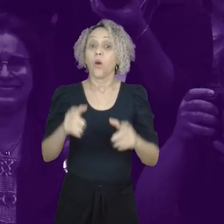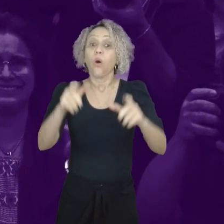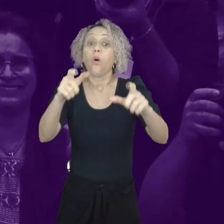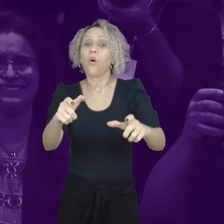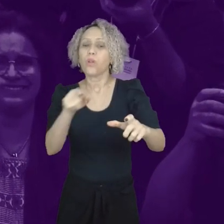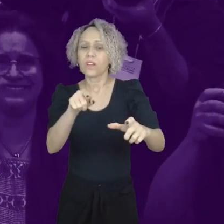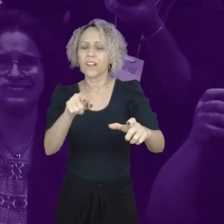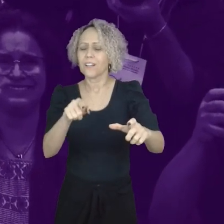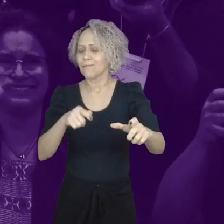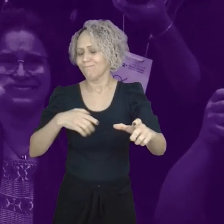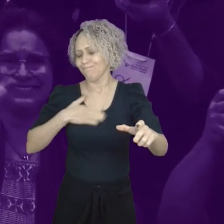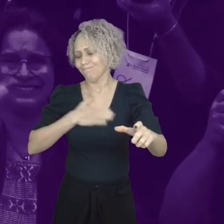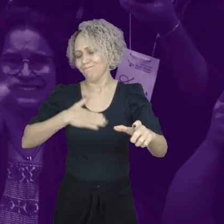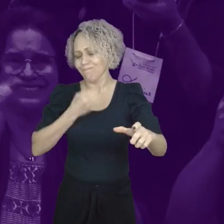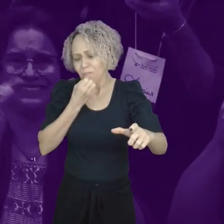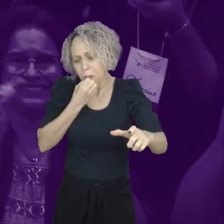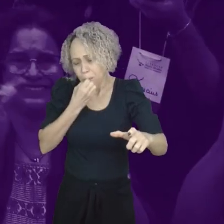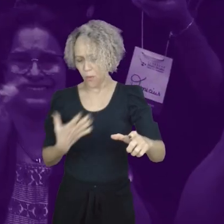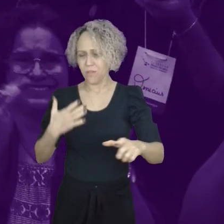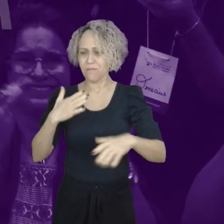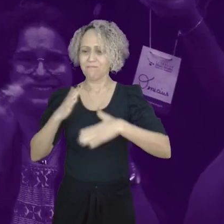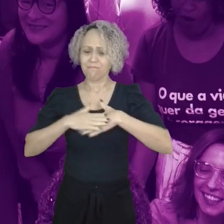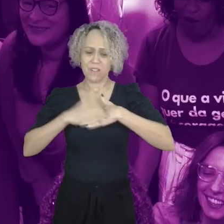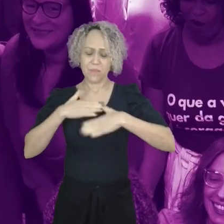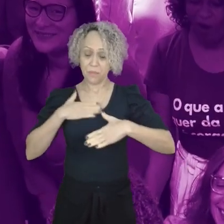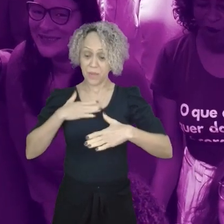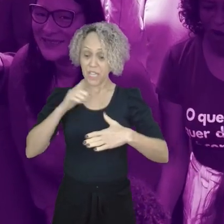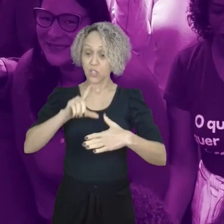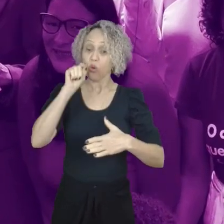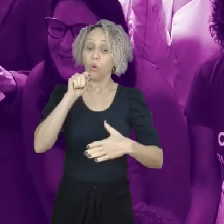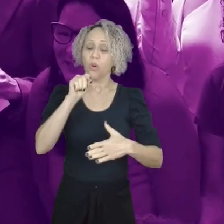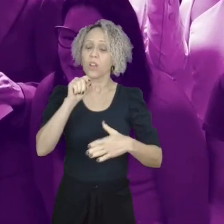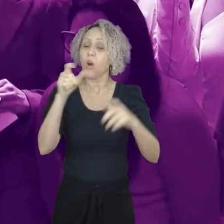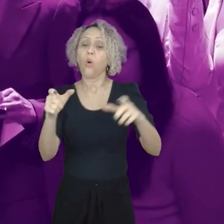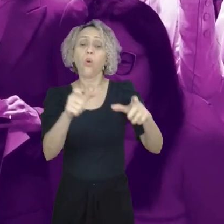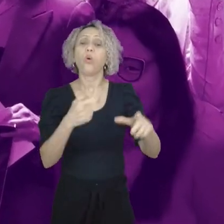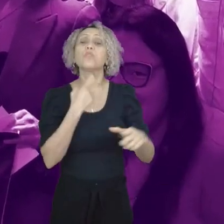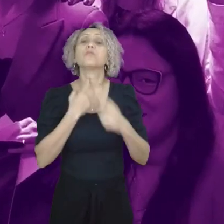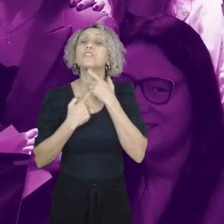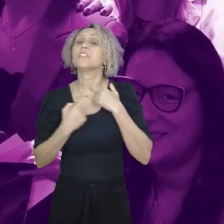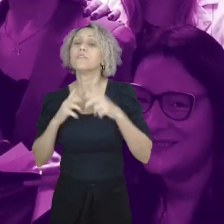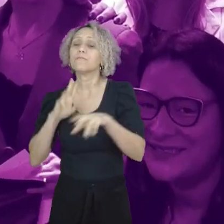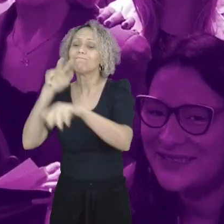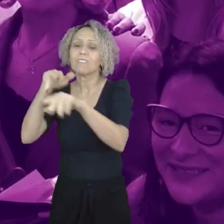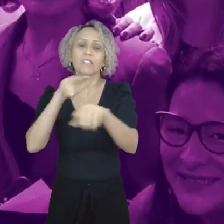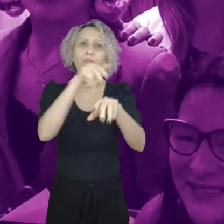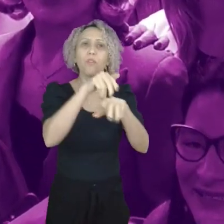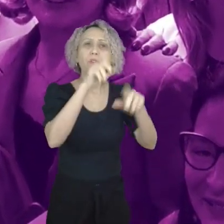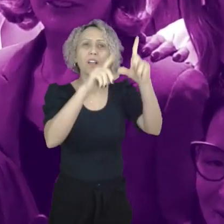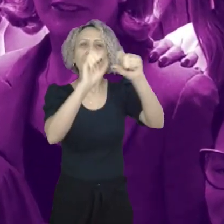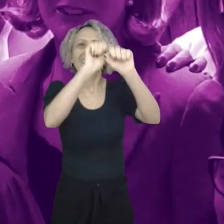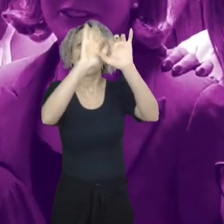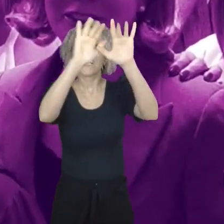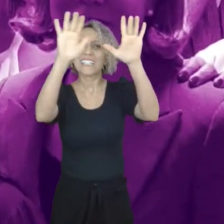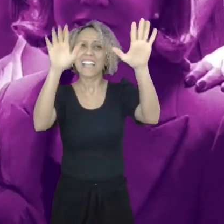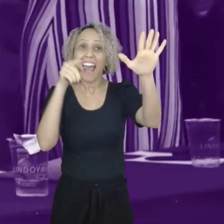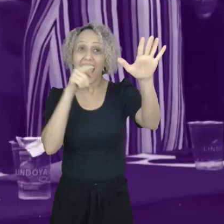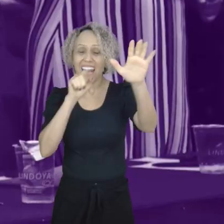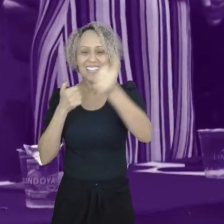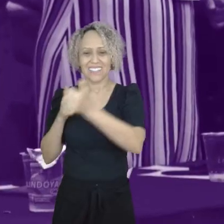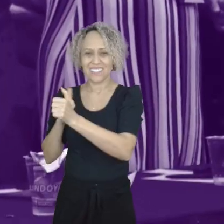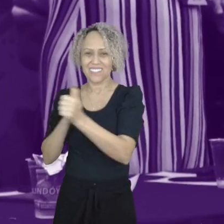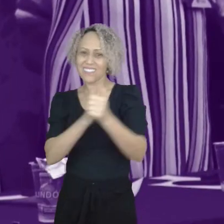que é bom pra mim é onde eu quiser estar. A estrela ainda brilha, ela é quem vai me